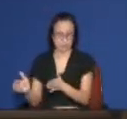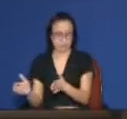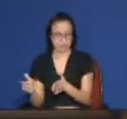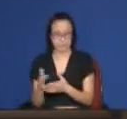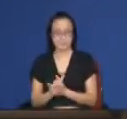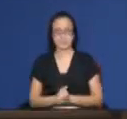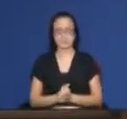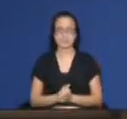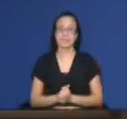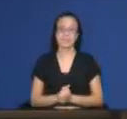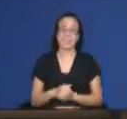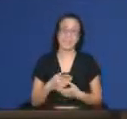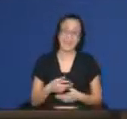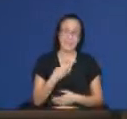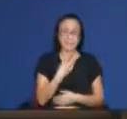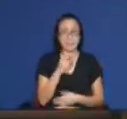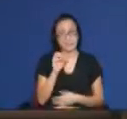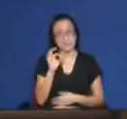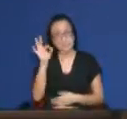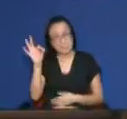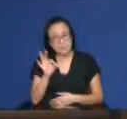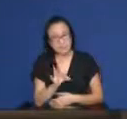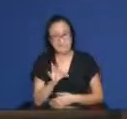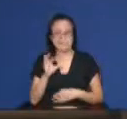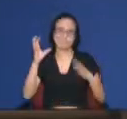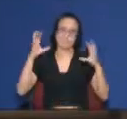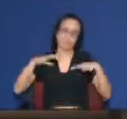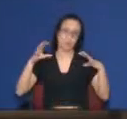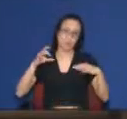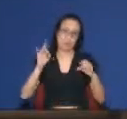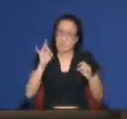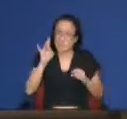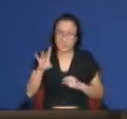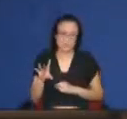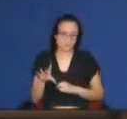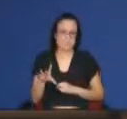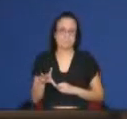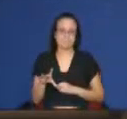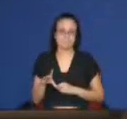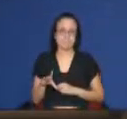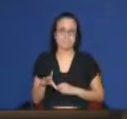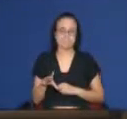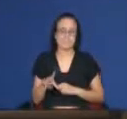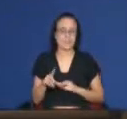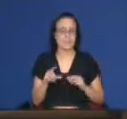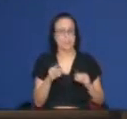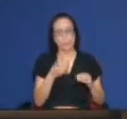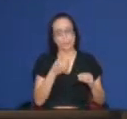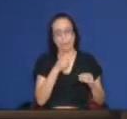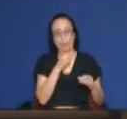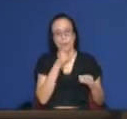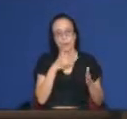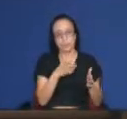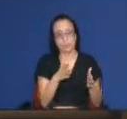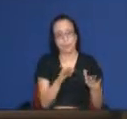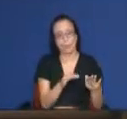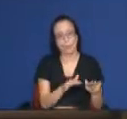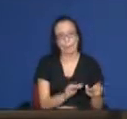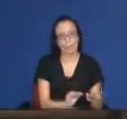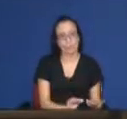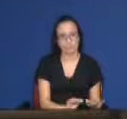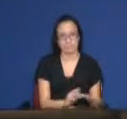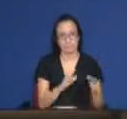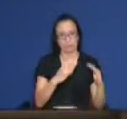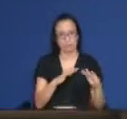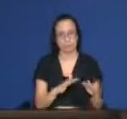de 20% do que era para estar, a gente tem vazões muito pequenas, porém ainda são